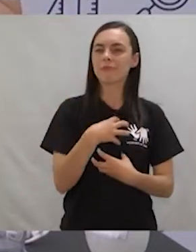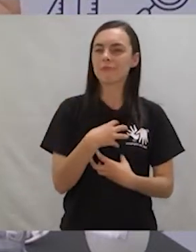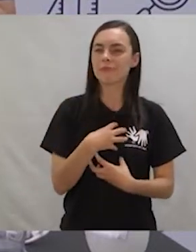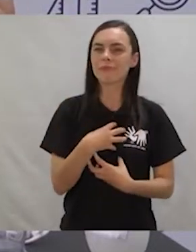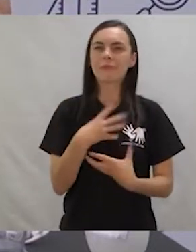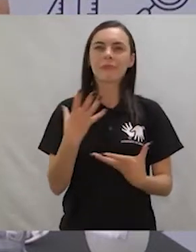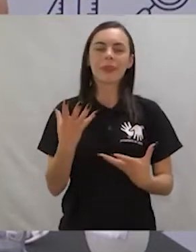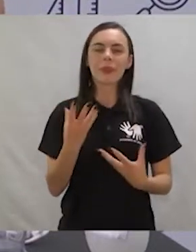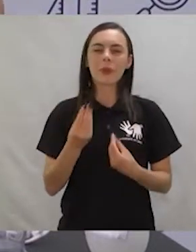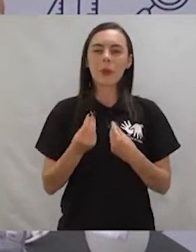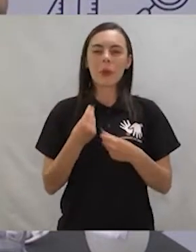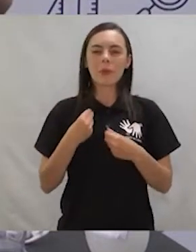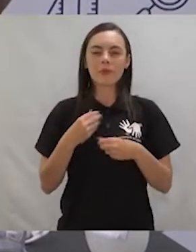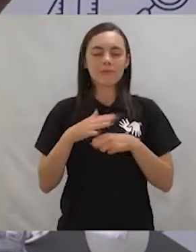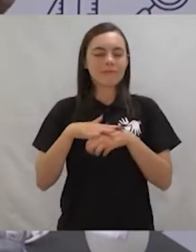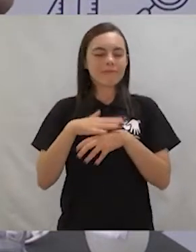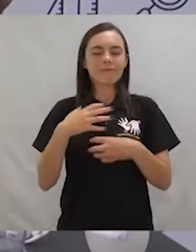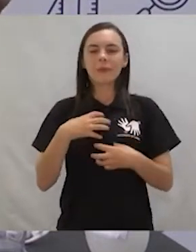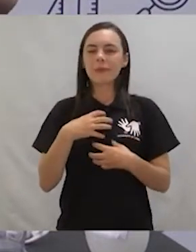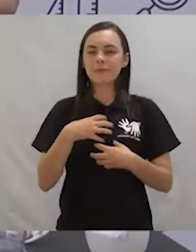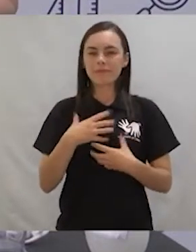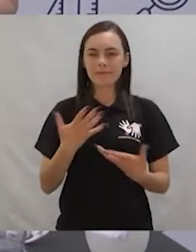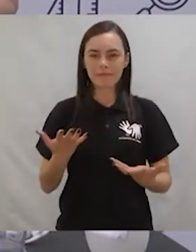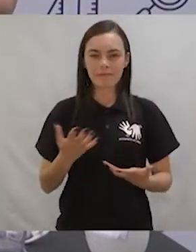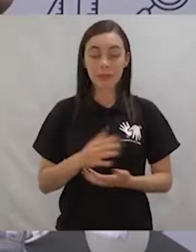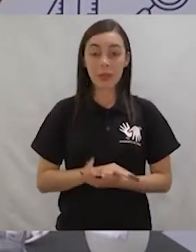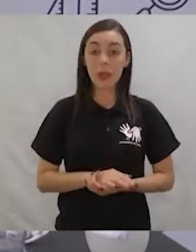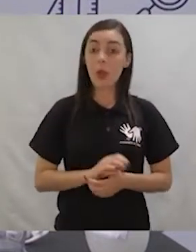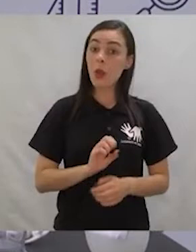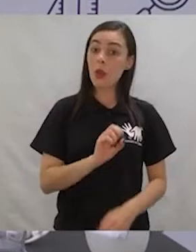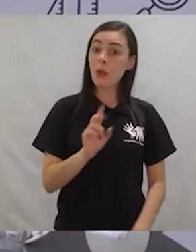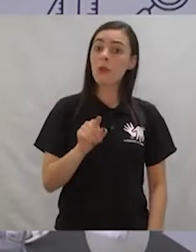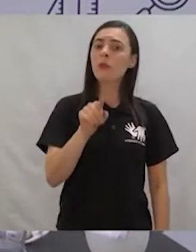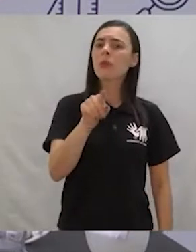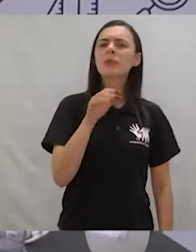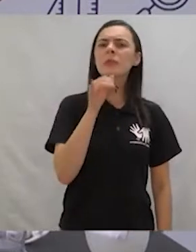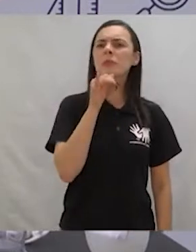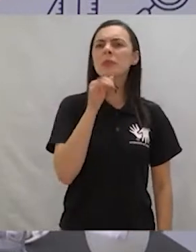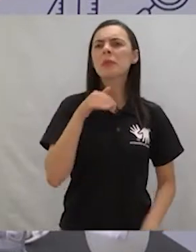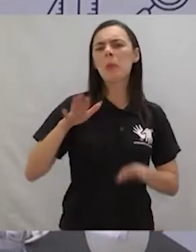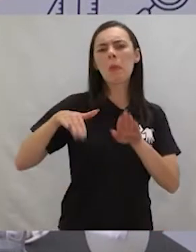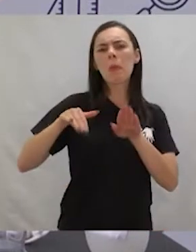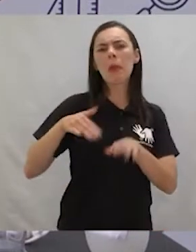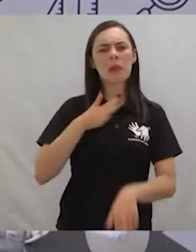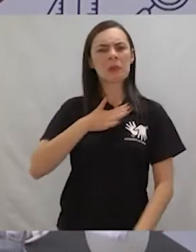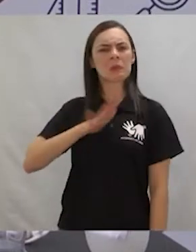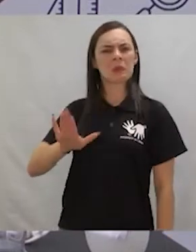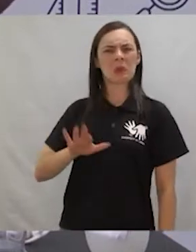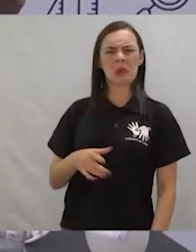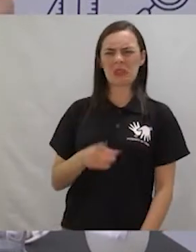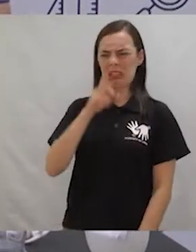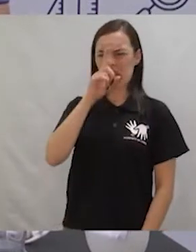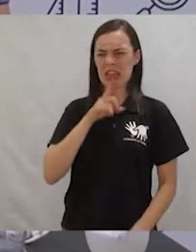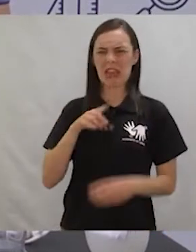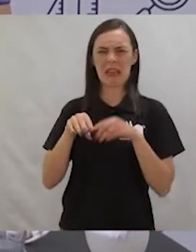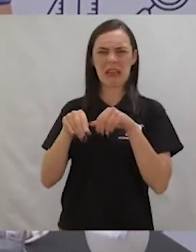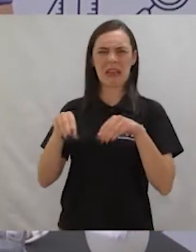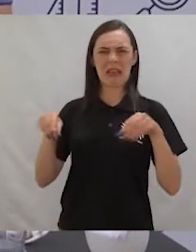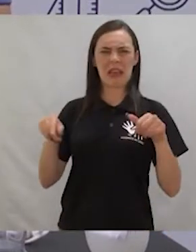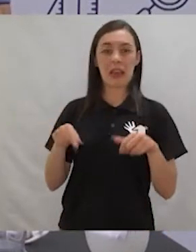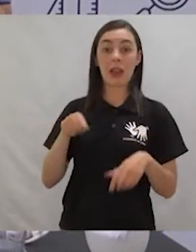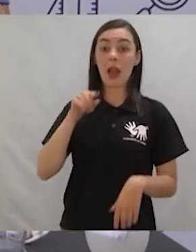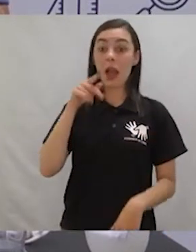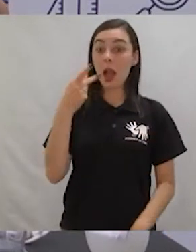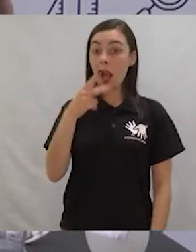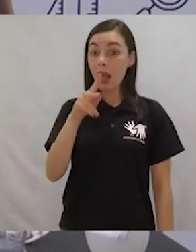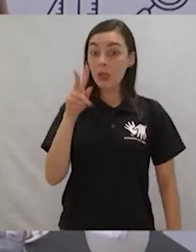é a minha sensação, meu sentimento. Mas você, de repente, você não gosta da praia, você não gosta do mar, daquela areia pegando em